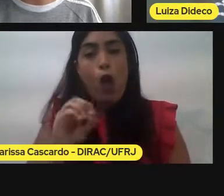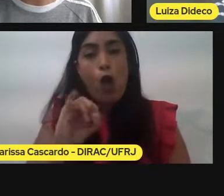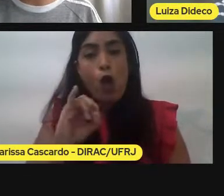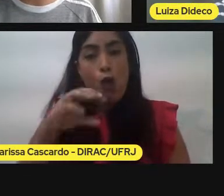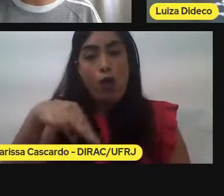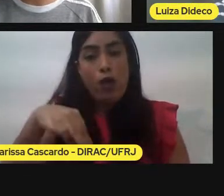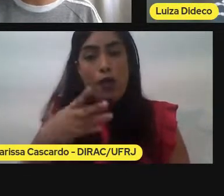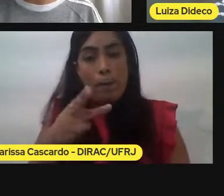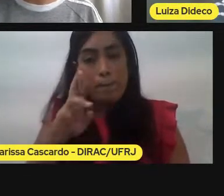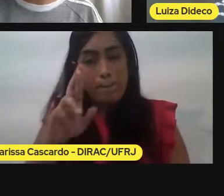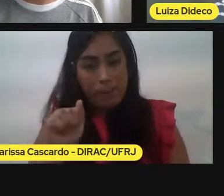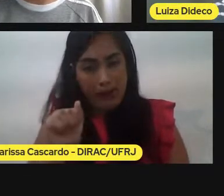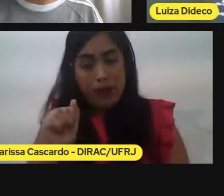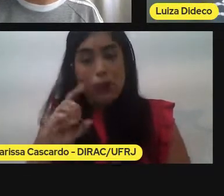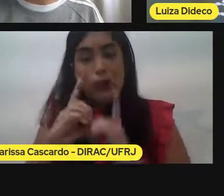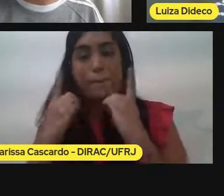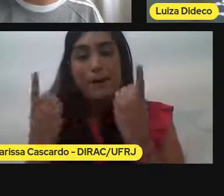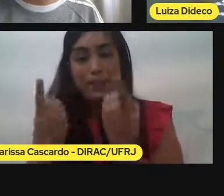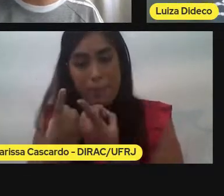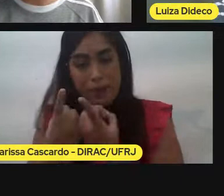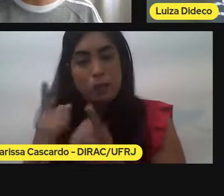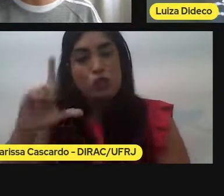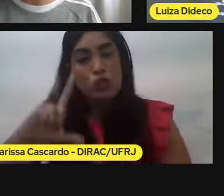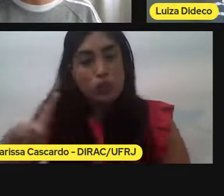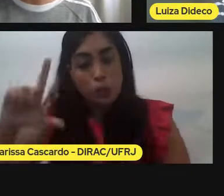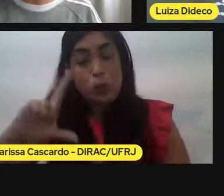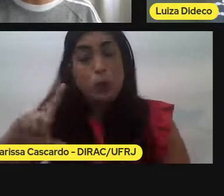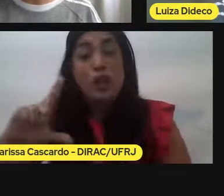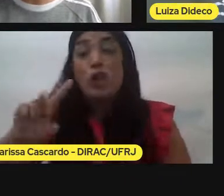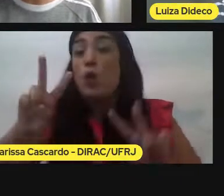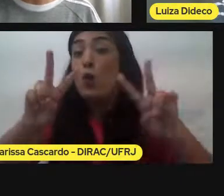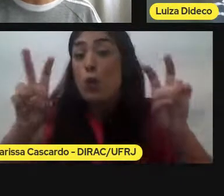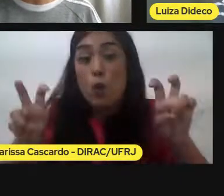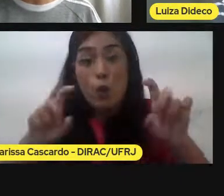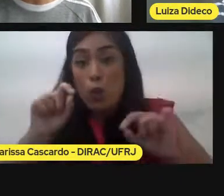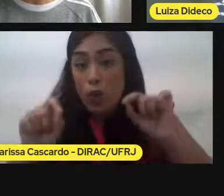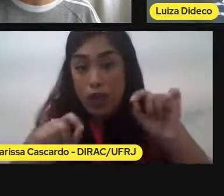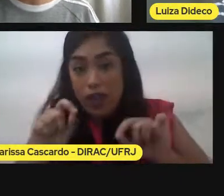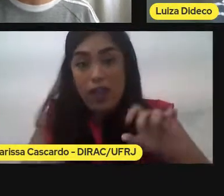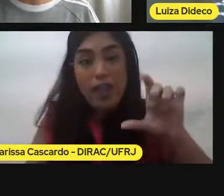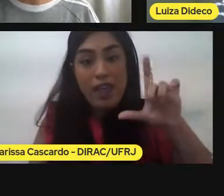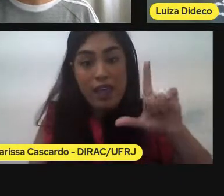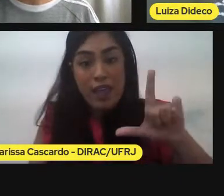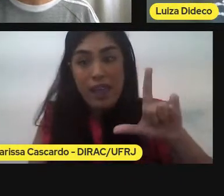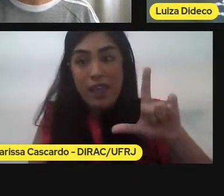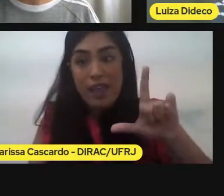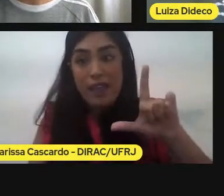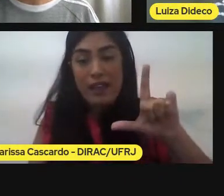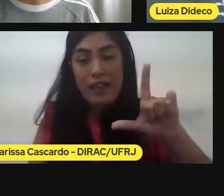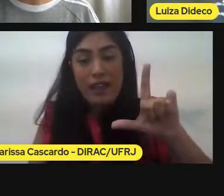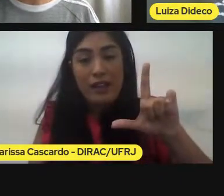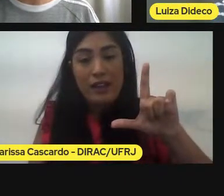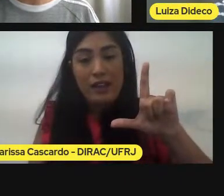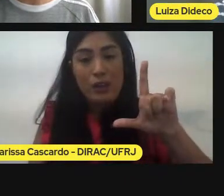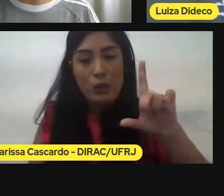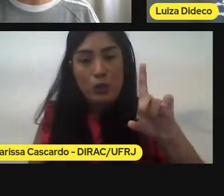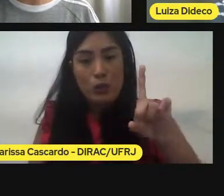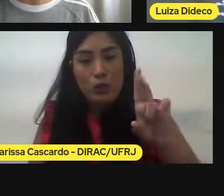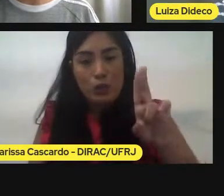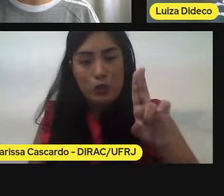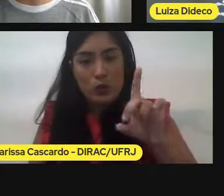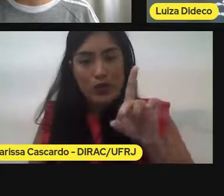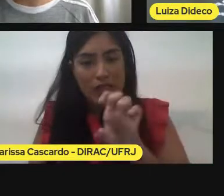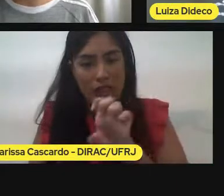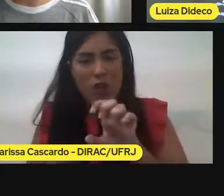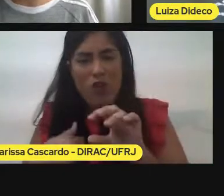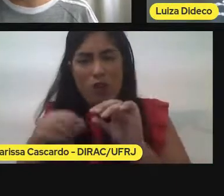da Literatura, cujo título é L do D. Eu vou até colocar o endereço